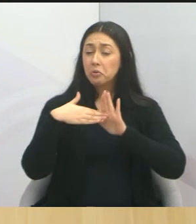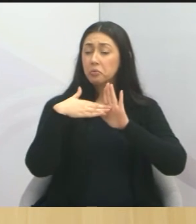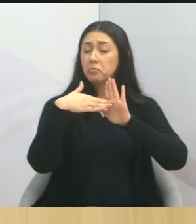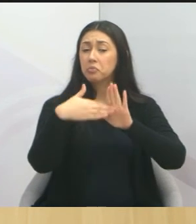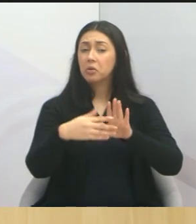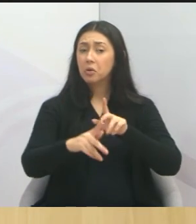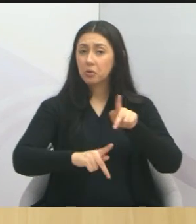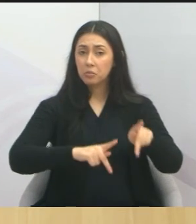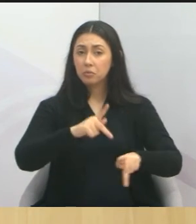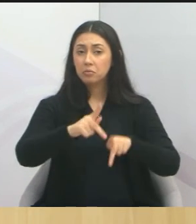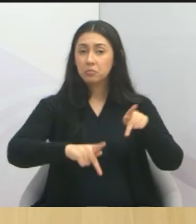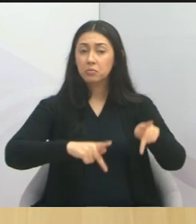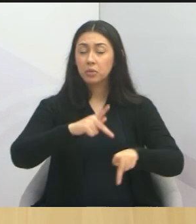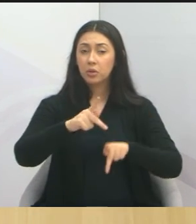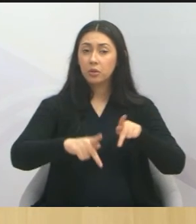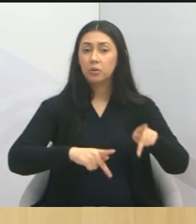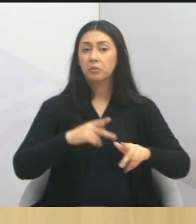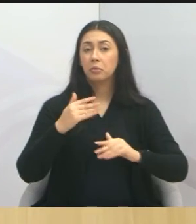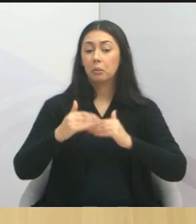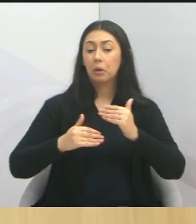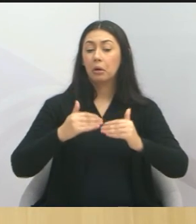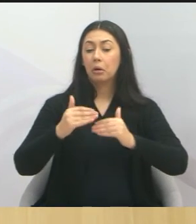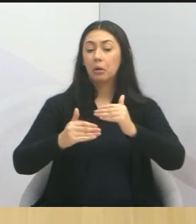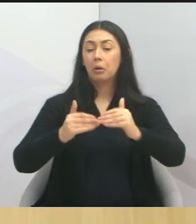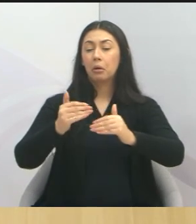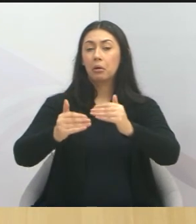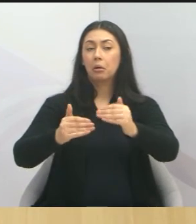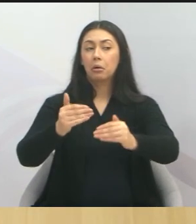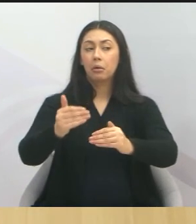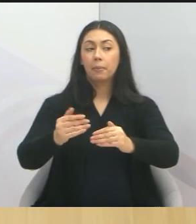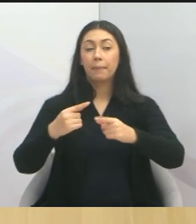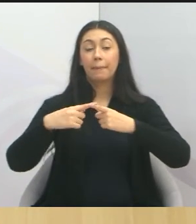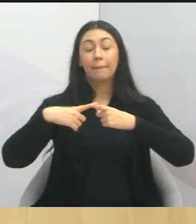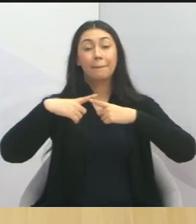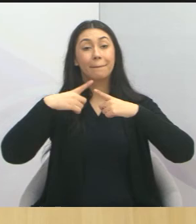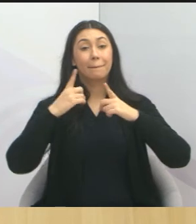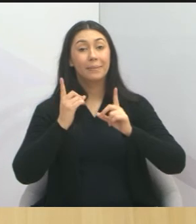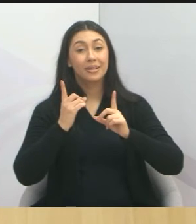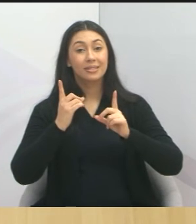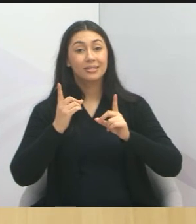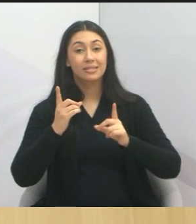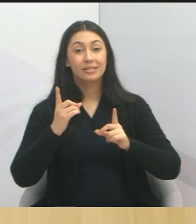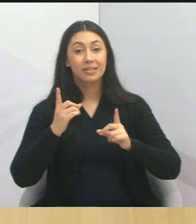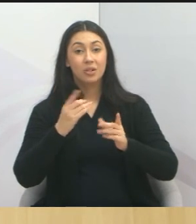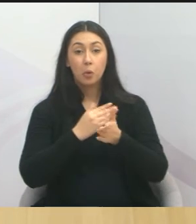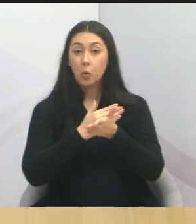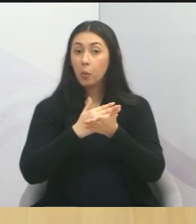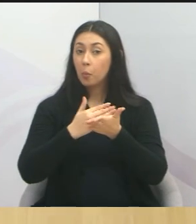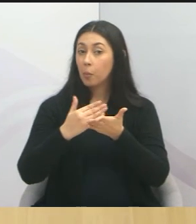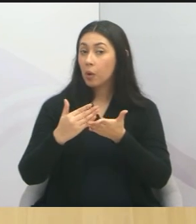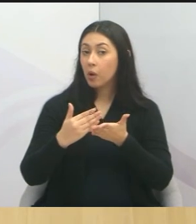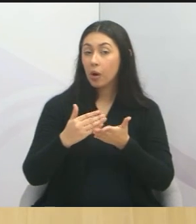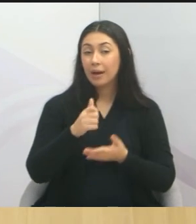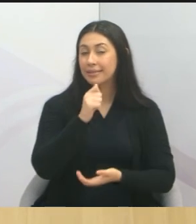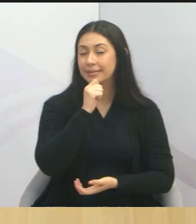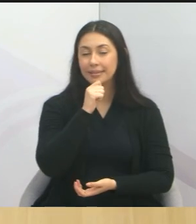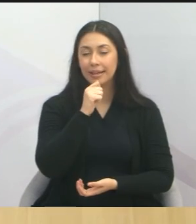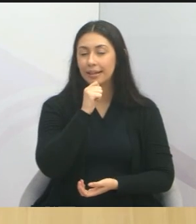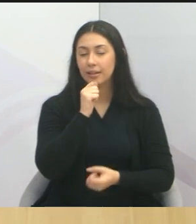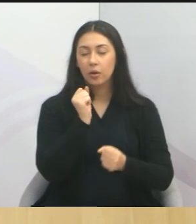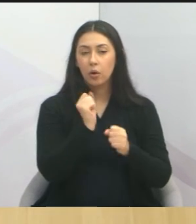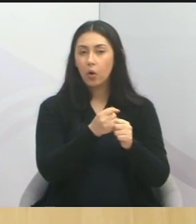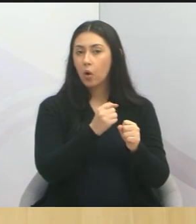benefício à população Que Avança a cada dia mas que ainda não teve início a obra da Avenida